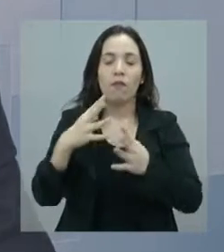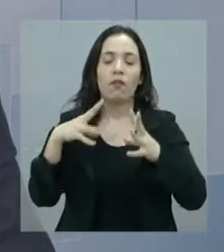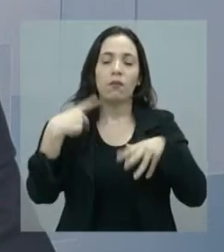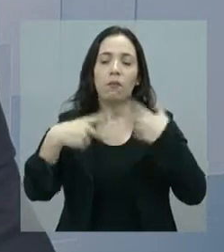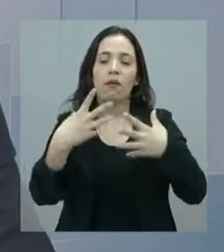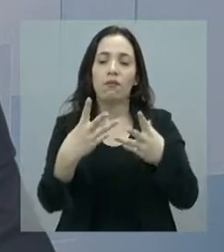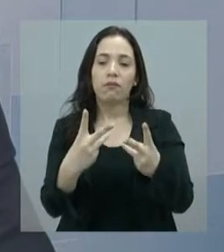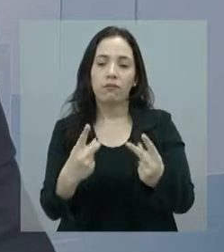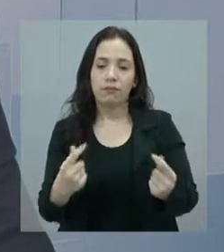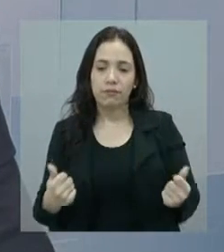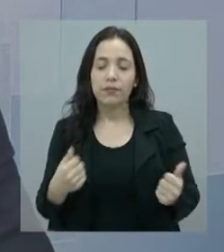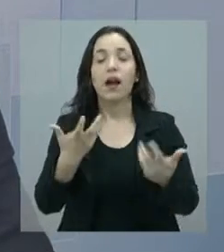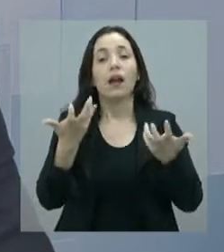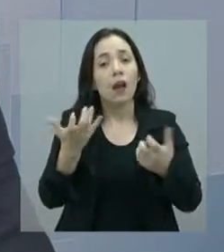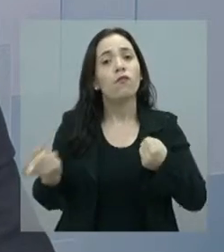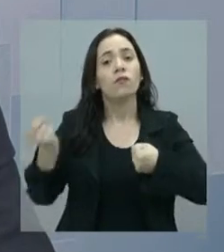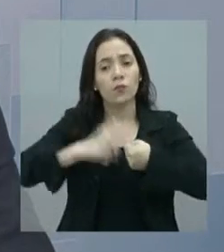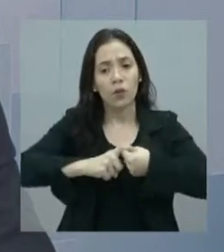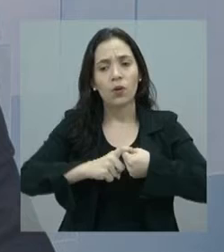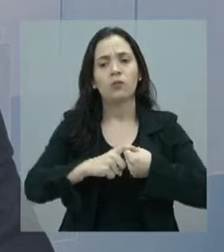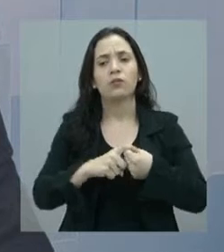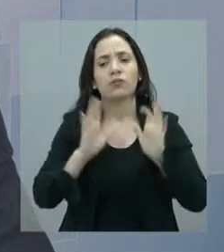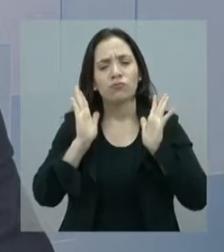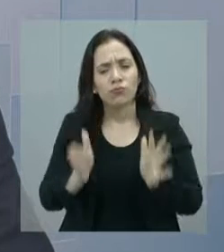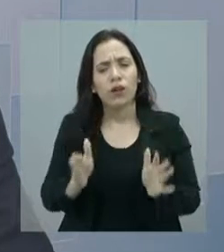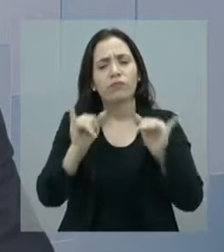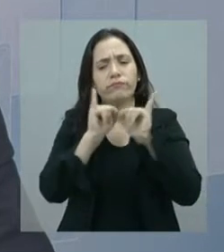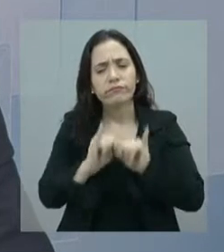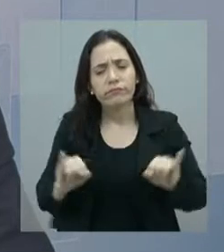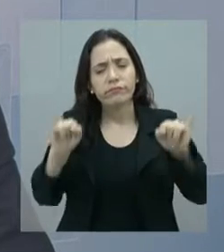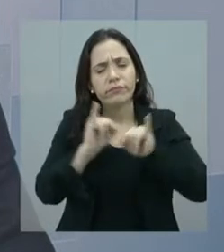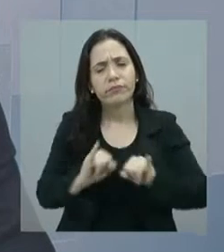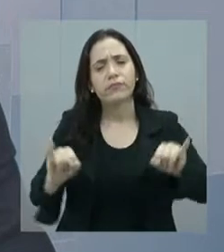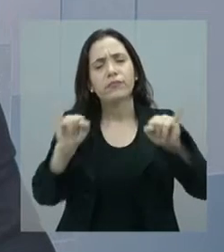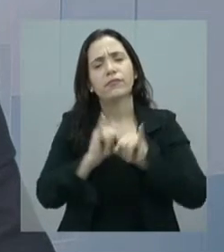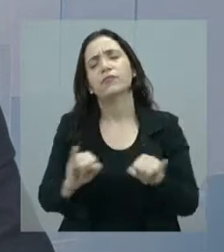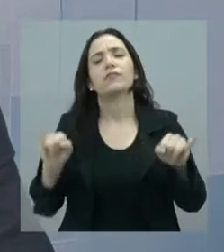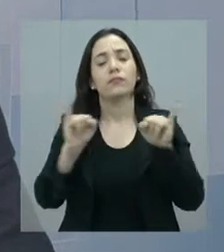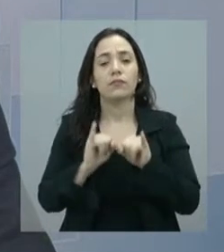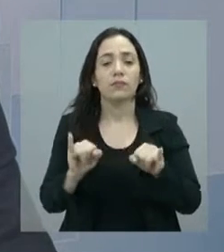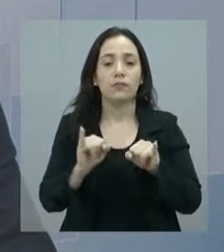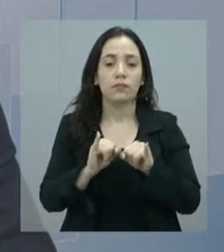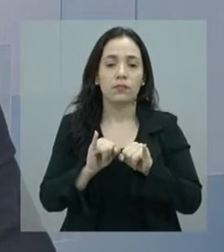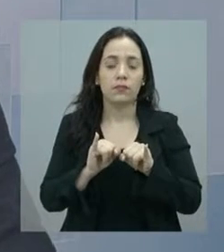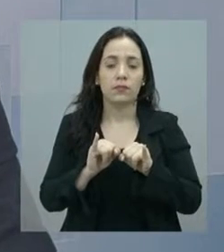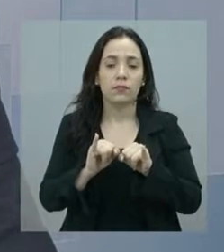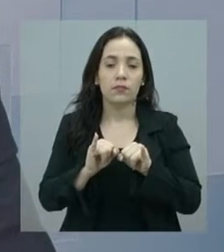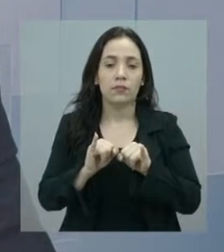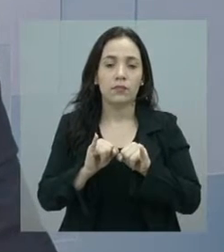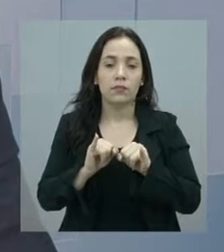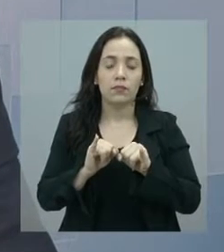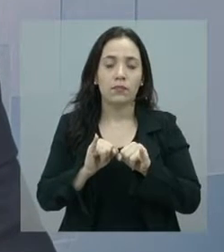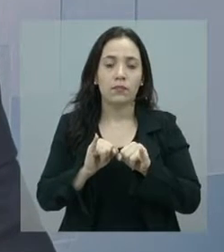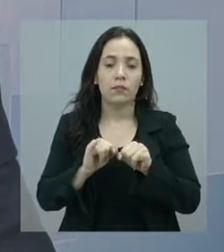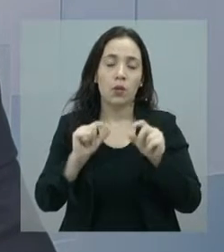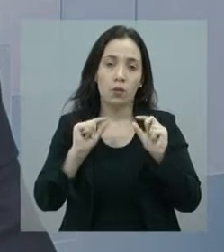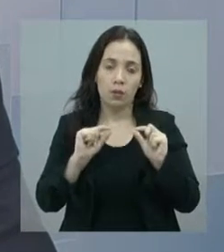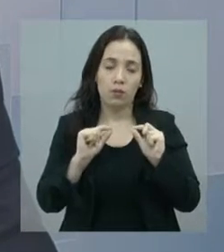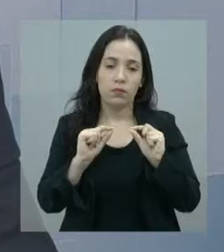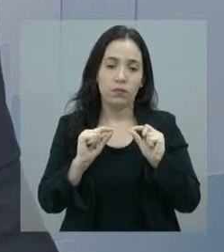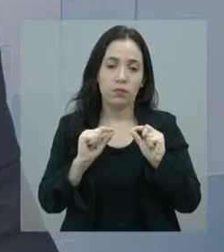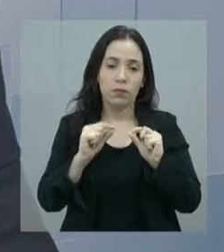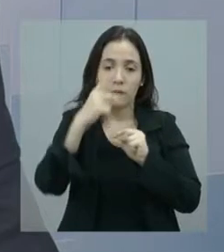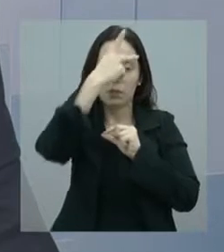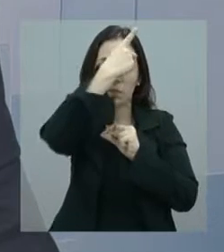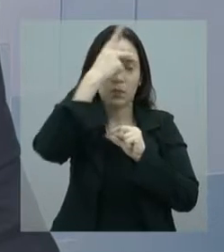que ele possa ser corrigido. A gente já alertava isso aí com o seu conhecimento há 3 anos, e esse processo piorou, e